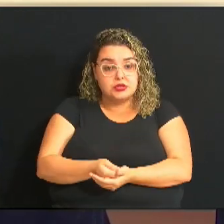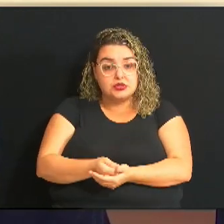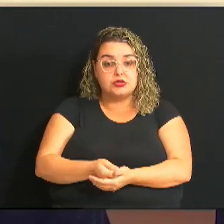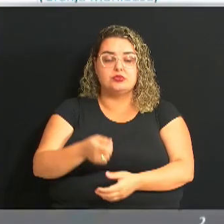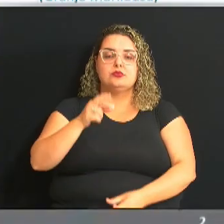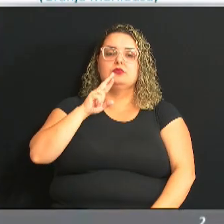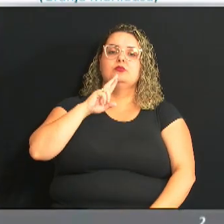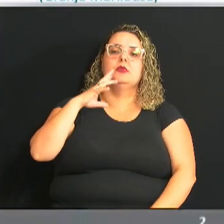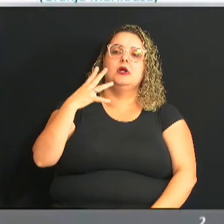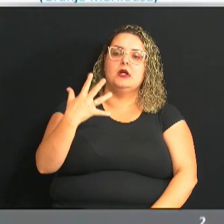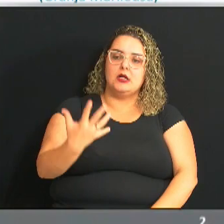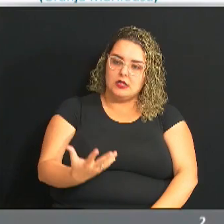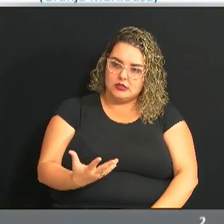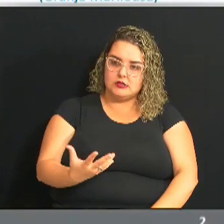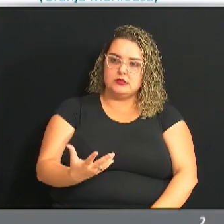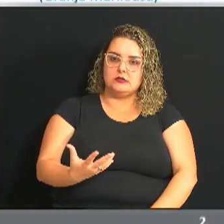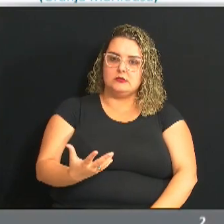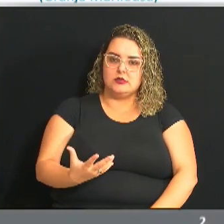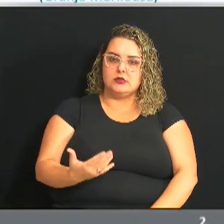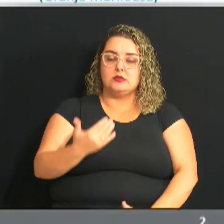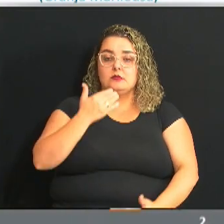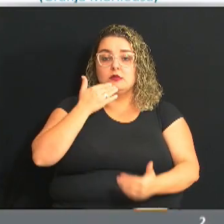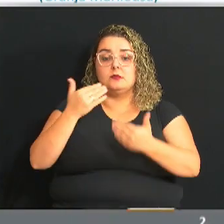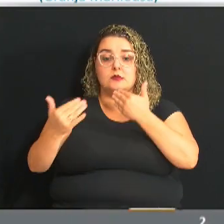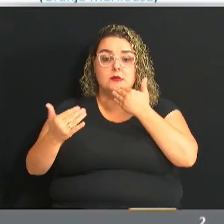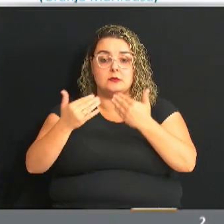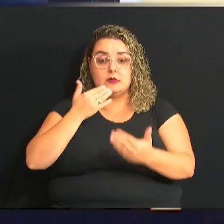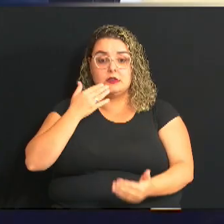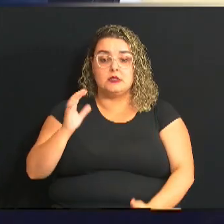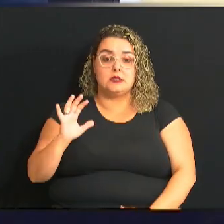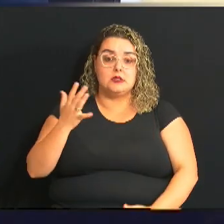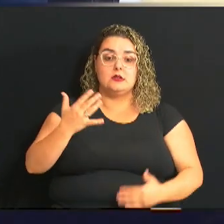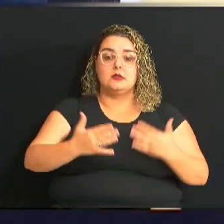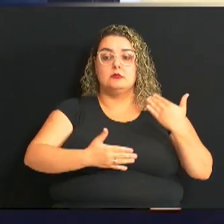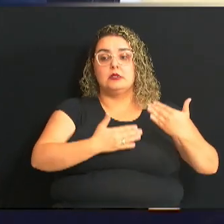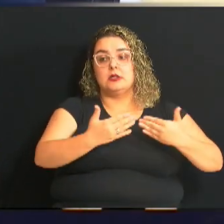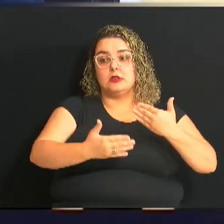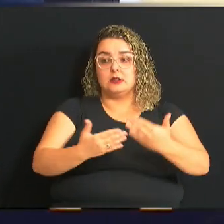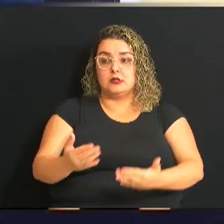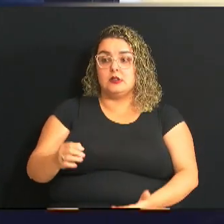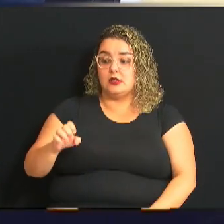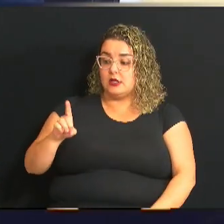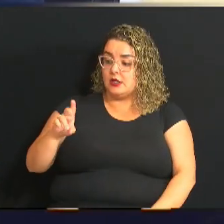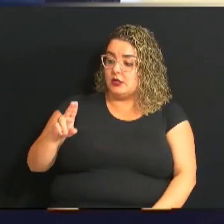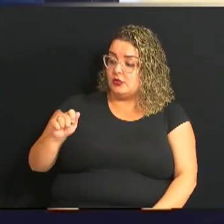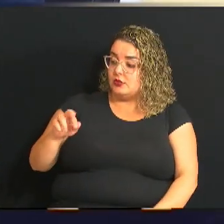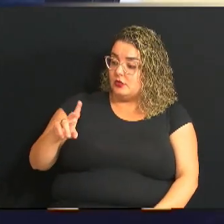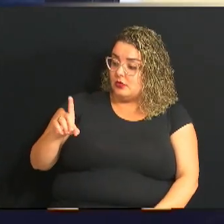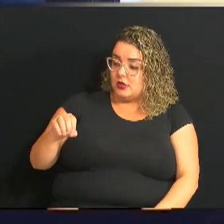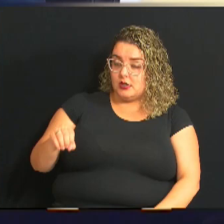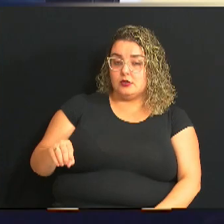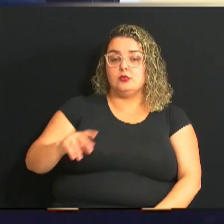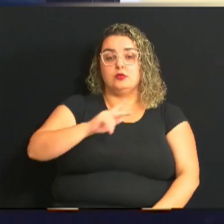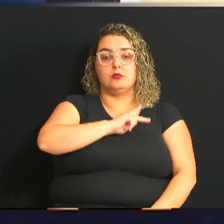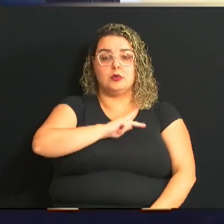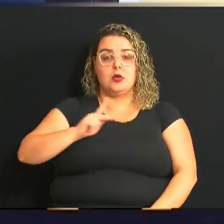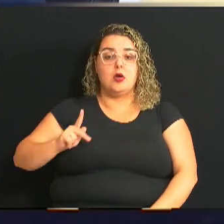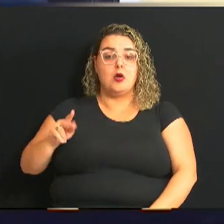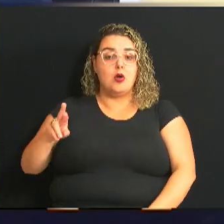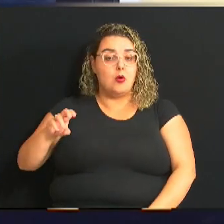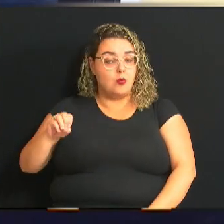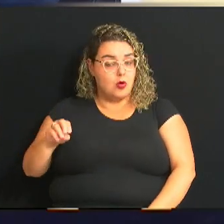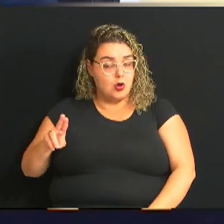resposta para aquelas demandas que surgem ao longo do tempo. Eduardo Coelho, presidente da ProUrb,